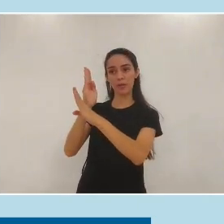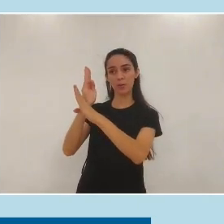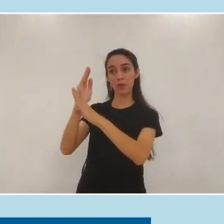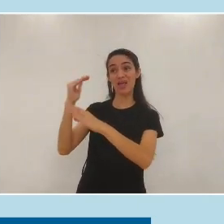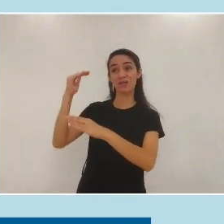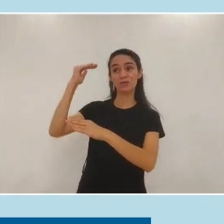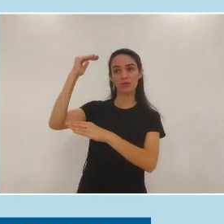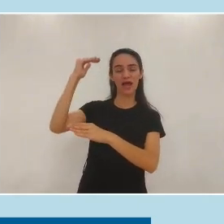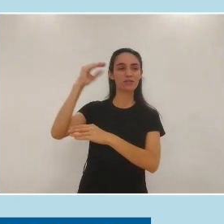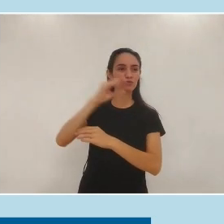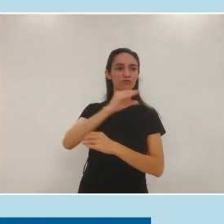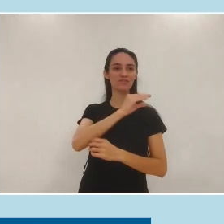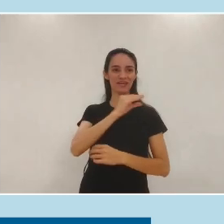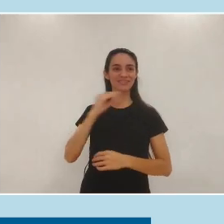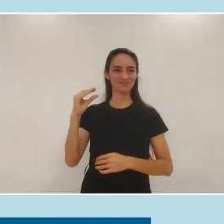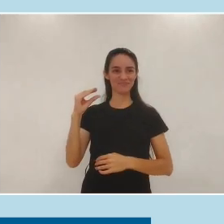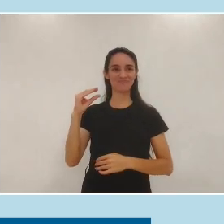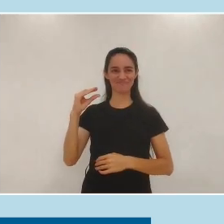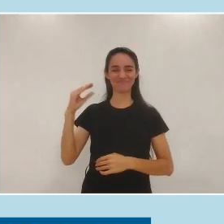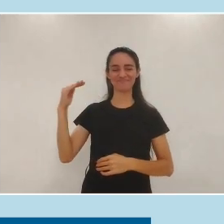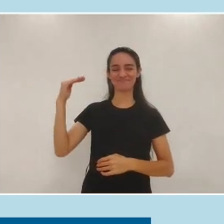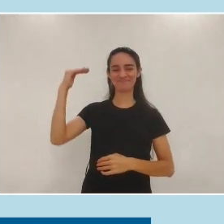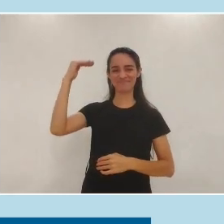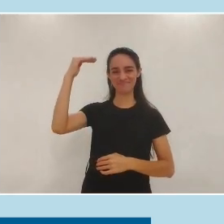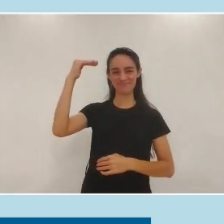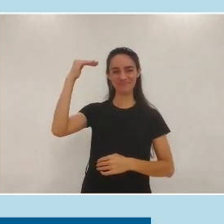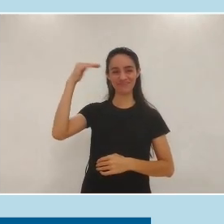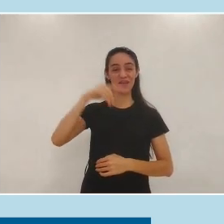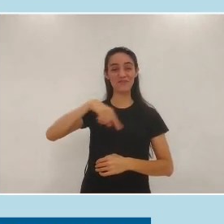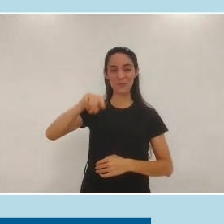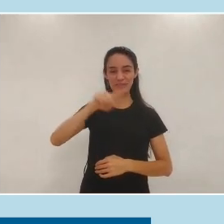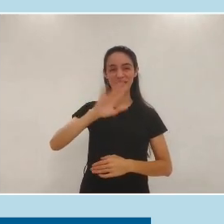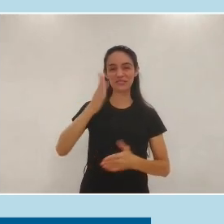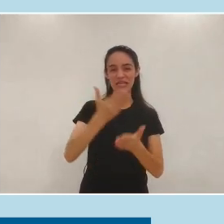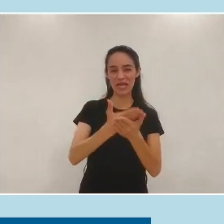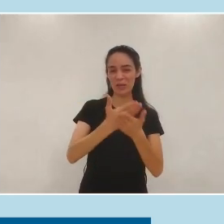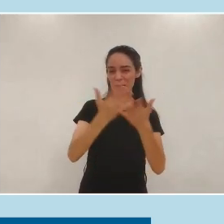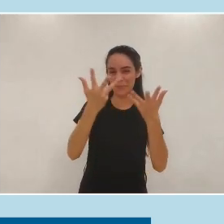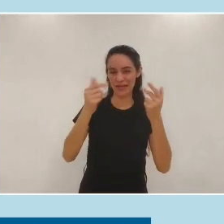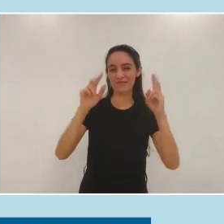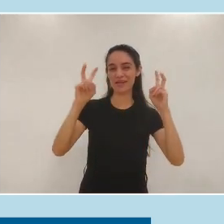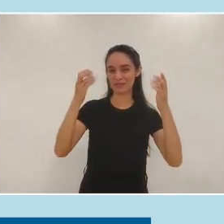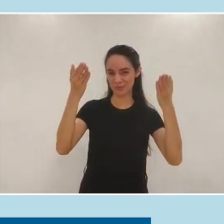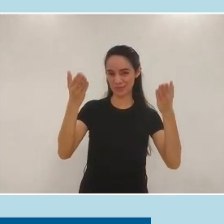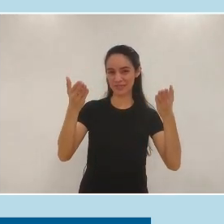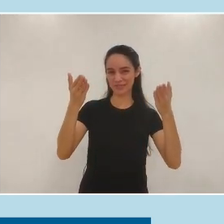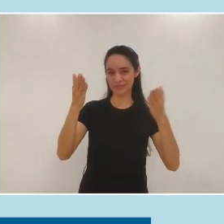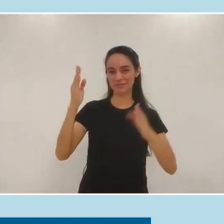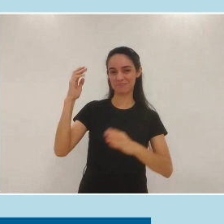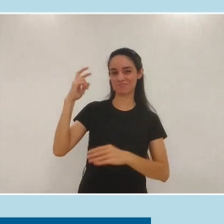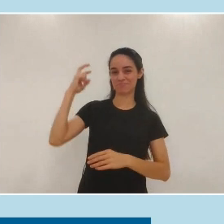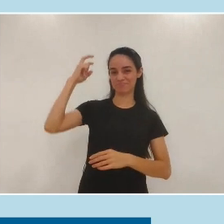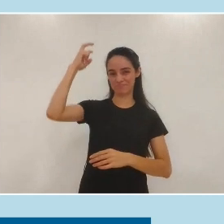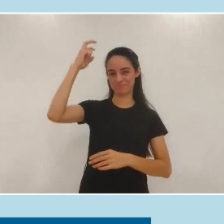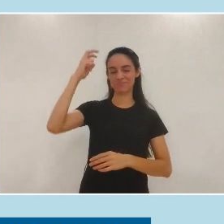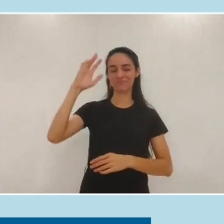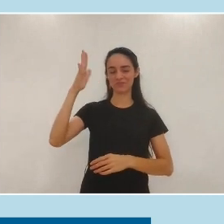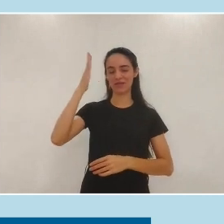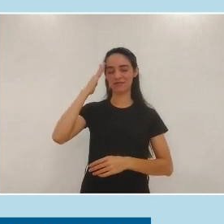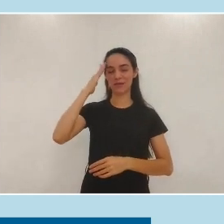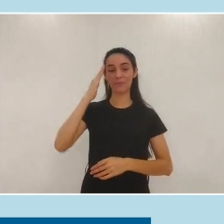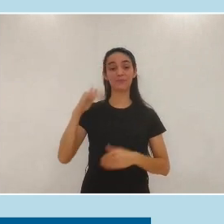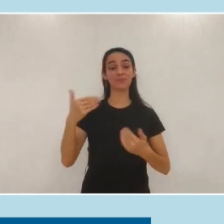ter inteligência, vocês acabaram de ter uma aula maravilhosa sobre superdotação. Então, as mulheres elas vão ter